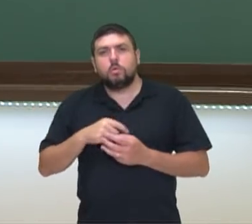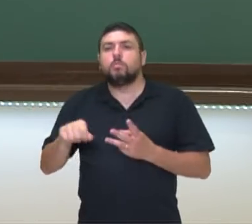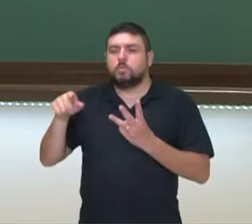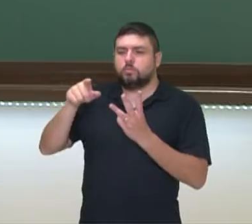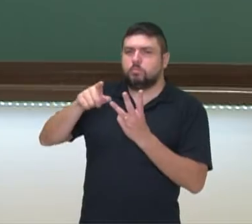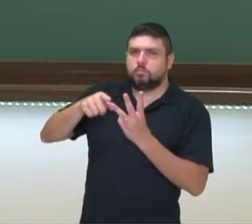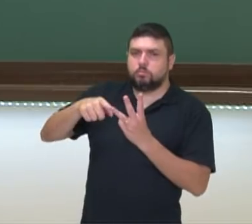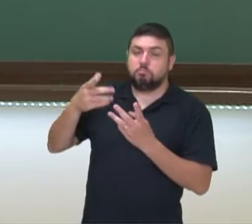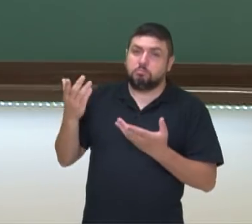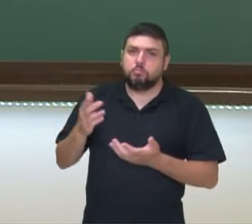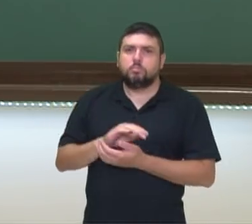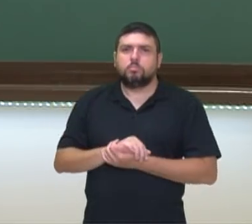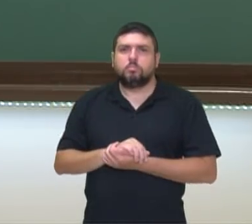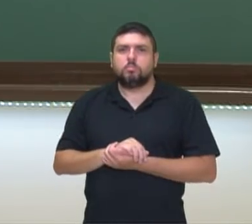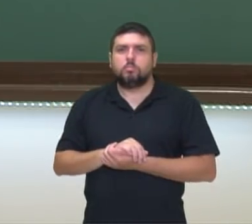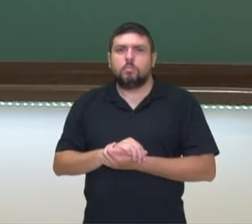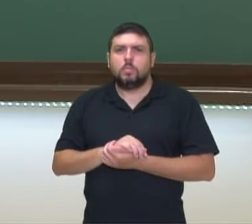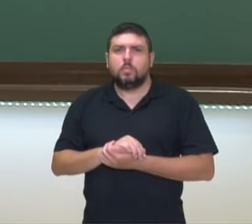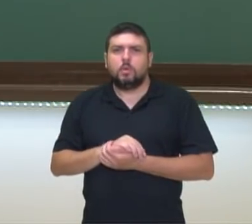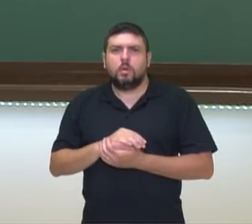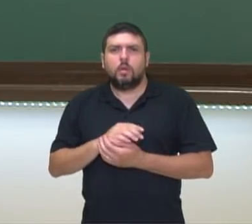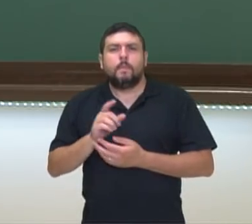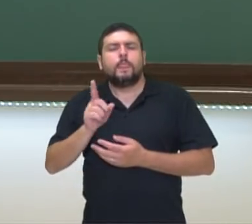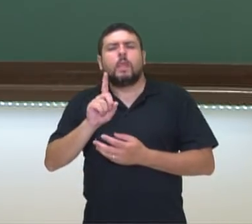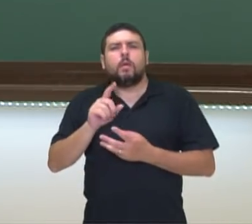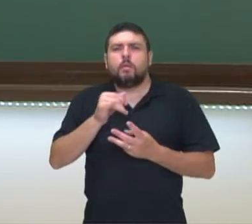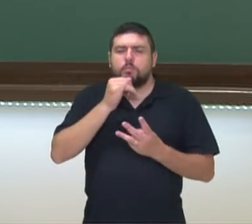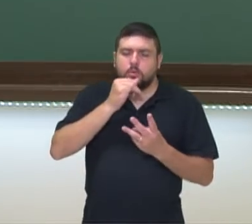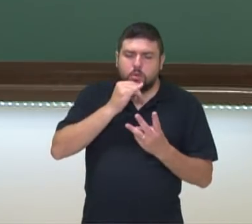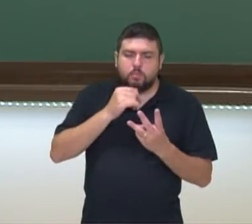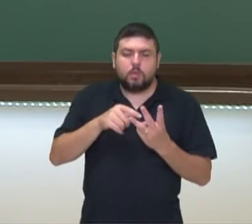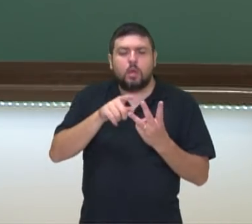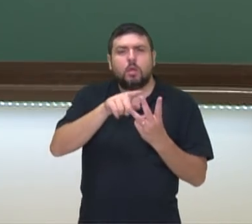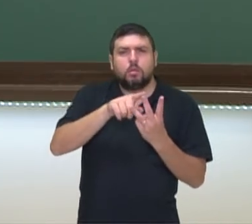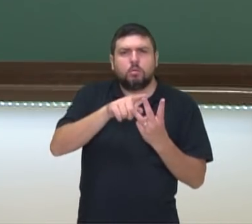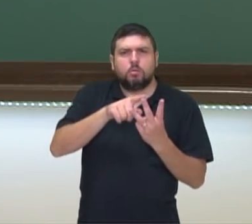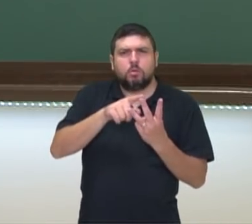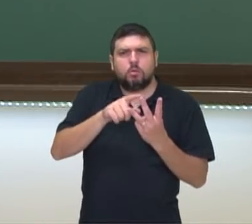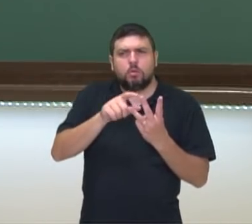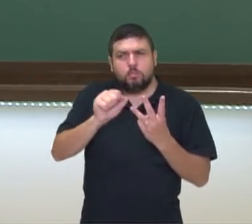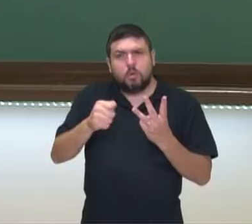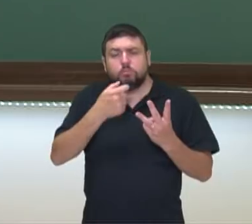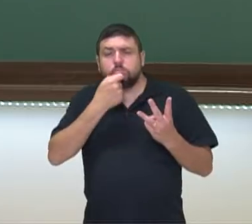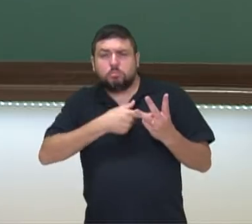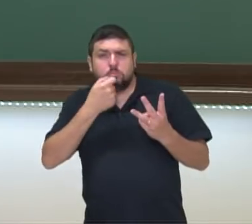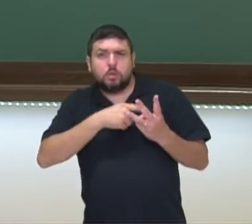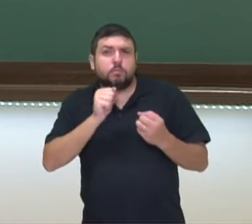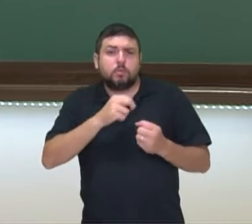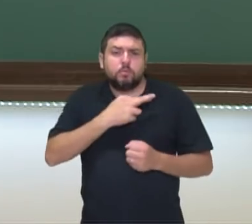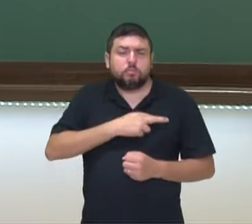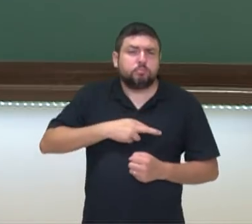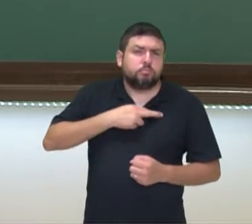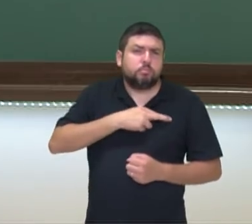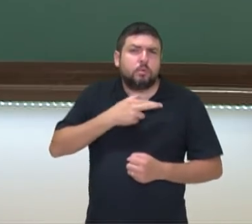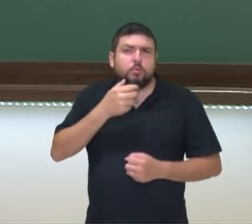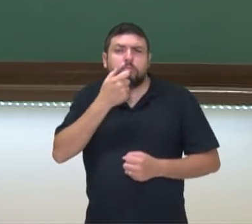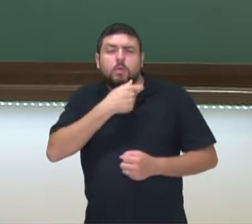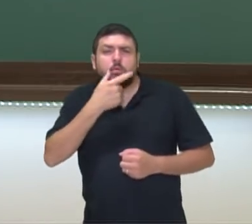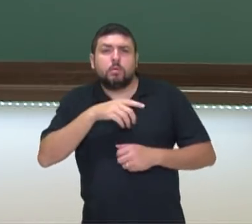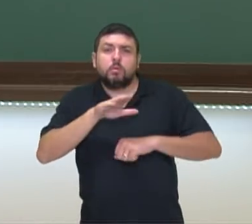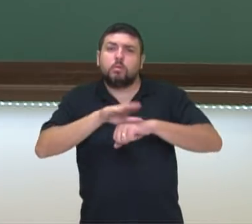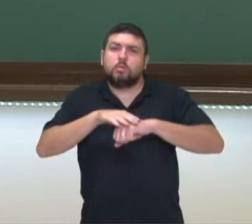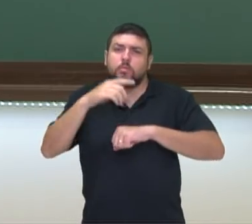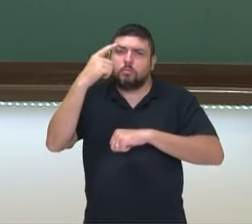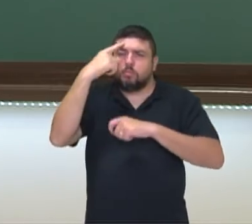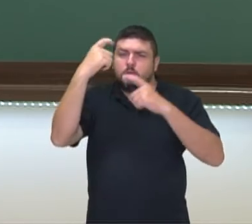proposta 3. Não que as anteriores, por exemplo, a 2 não pode ser engraçada também, pode ser um romance engraçado. Vai depender da sua